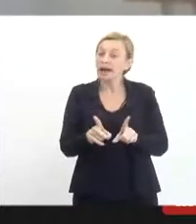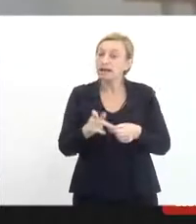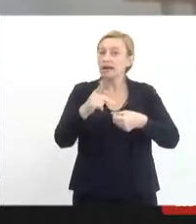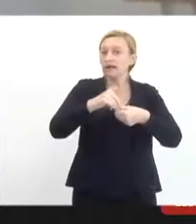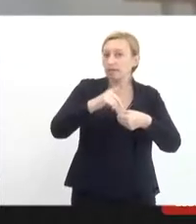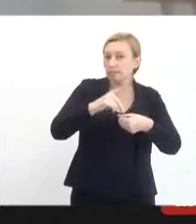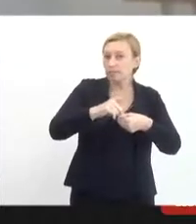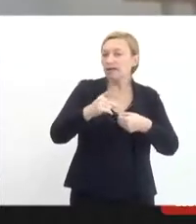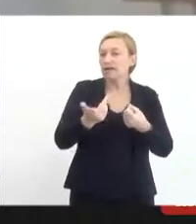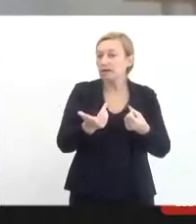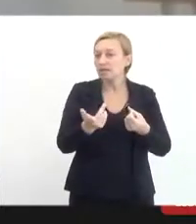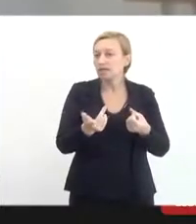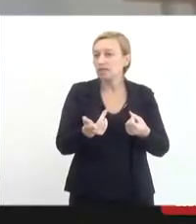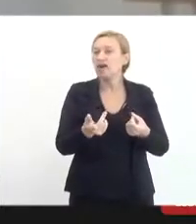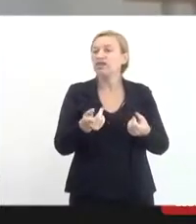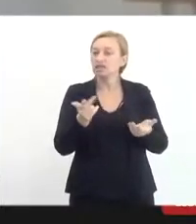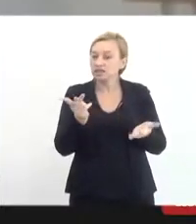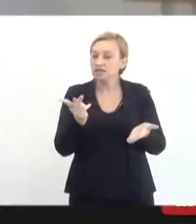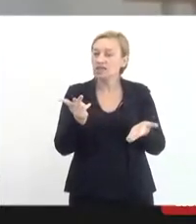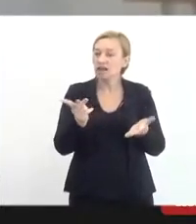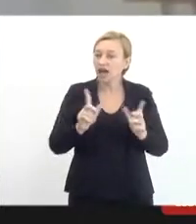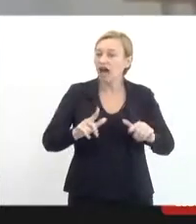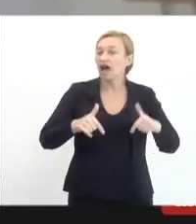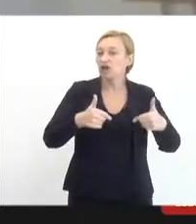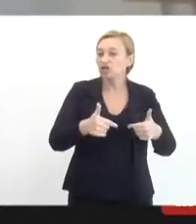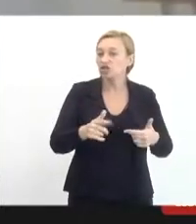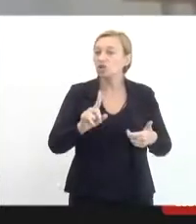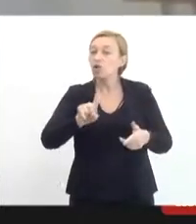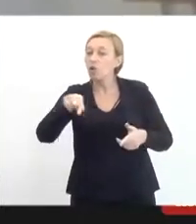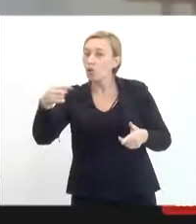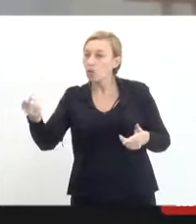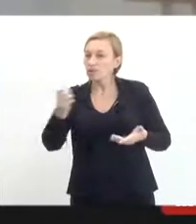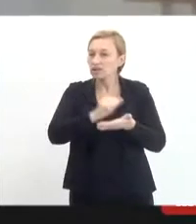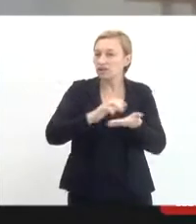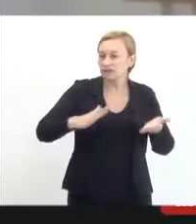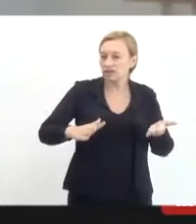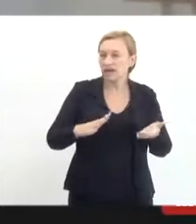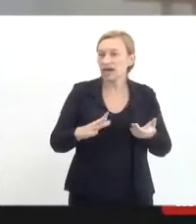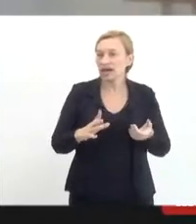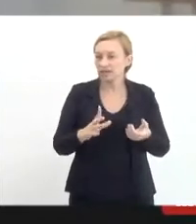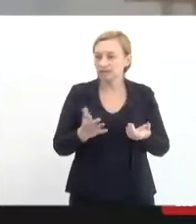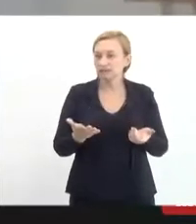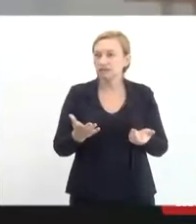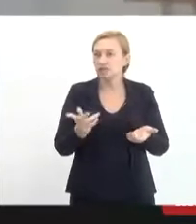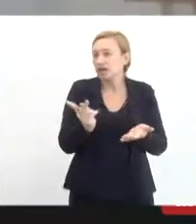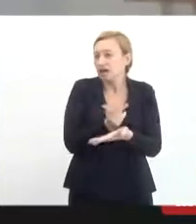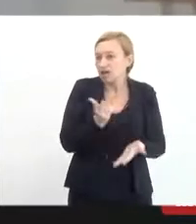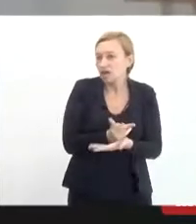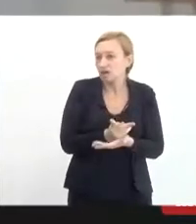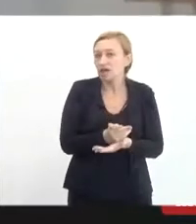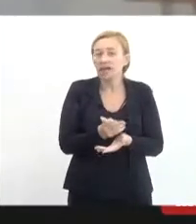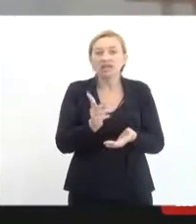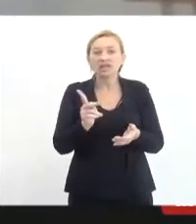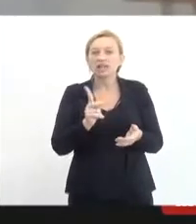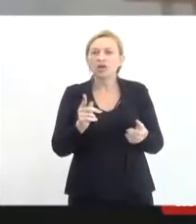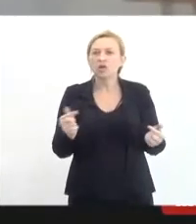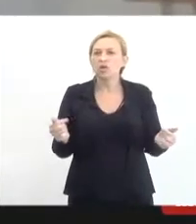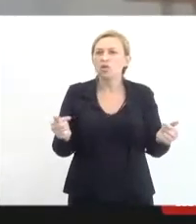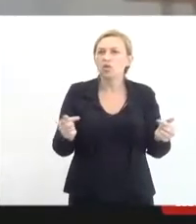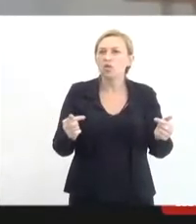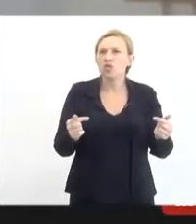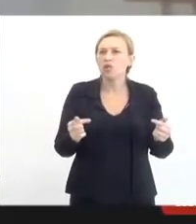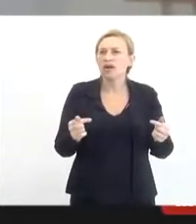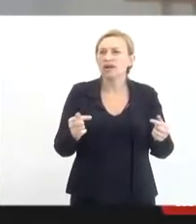outras irregularidades para forçar a aplicação de uma tese jurídica. Outras irregularidades que não têm nada a ver com a tese